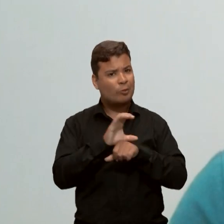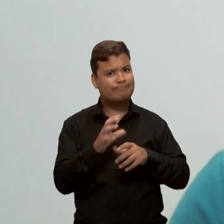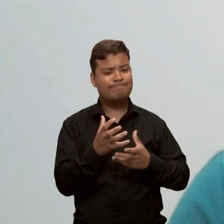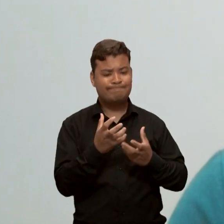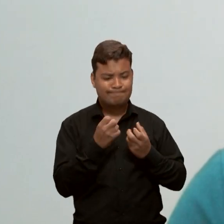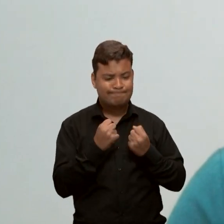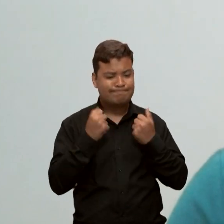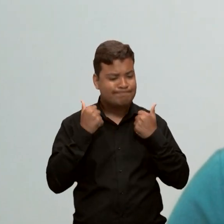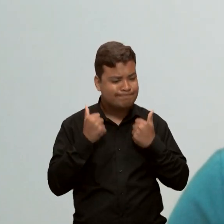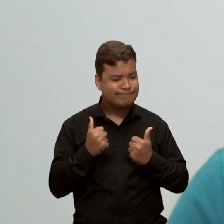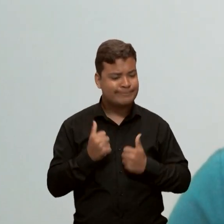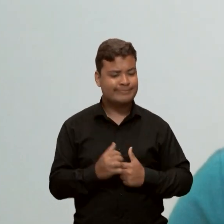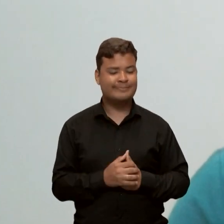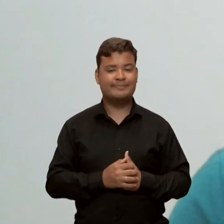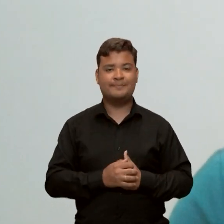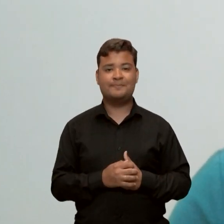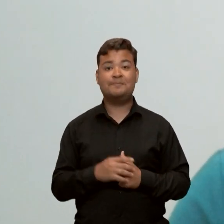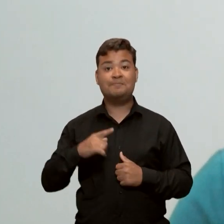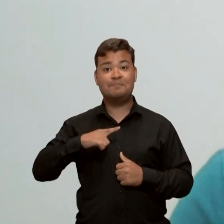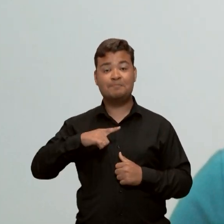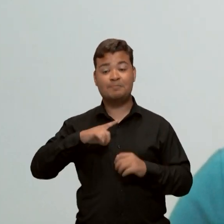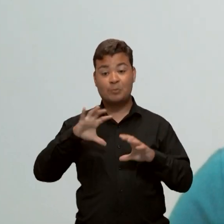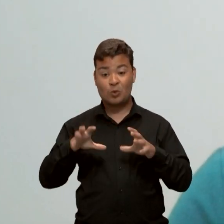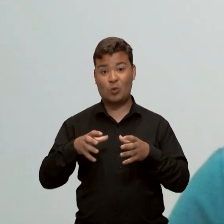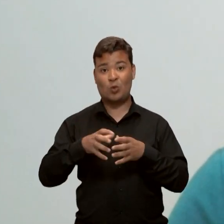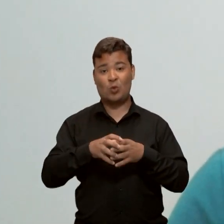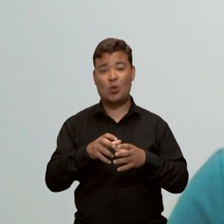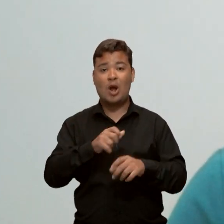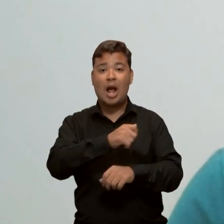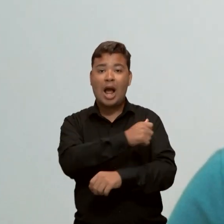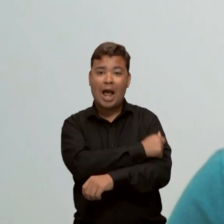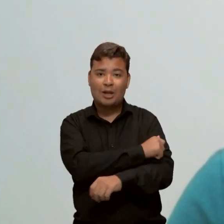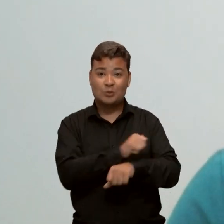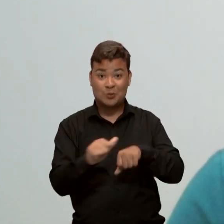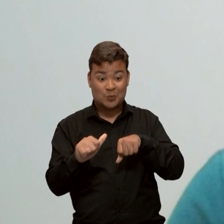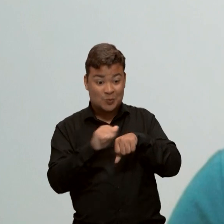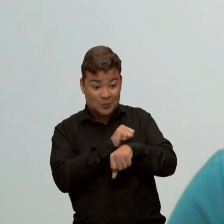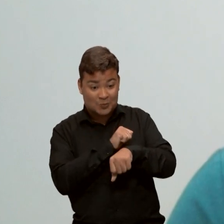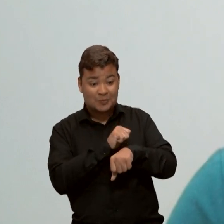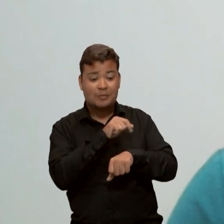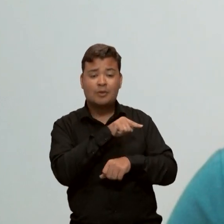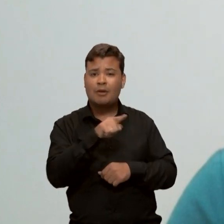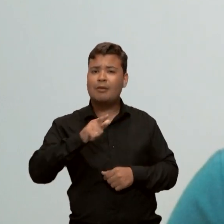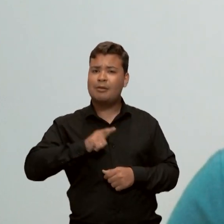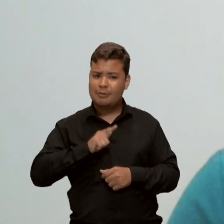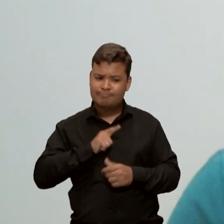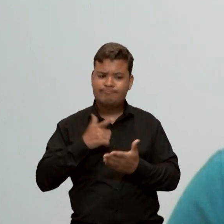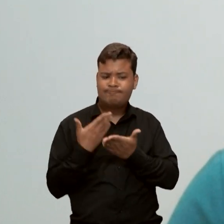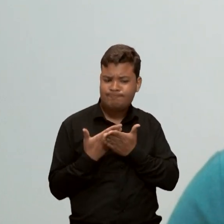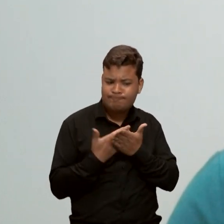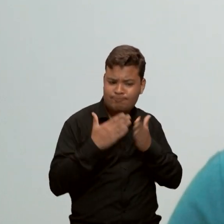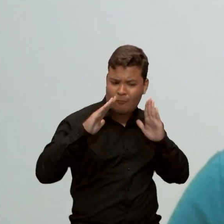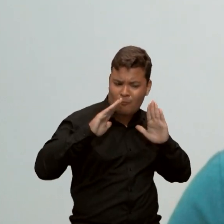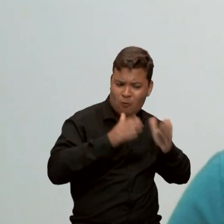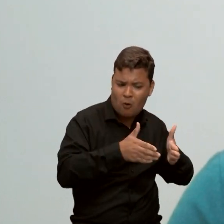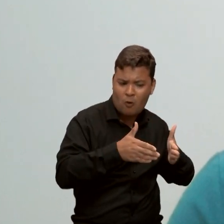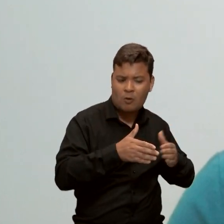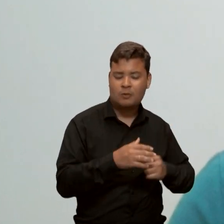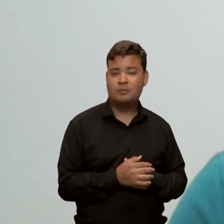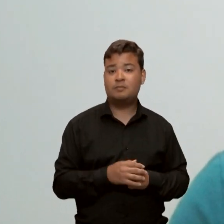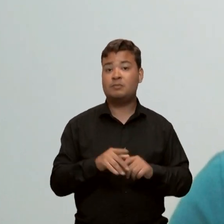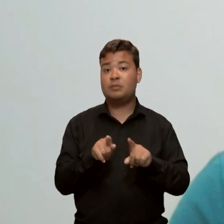turma de calouros se mostrou muito engajado, até alguns alunos que entraram